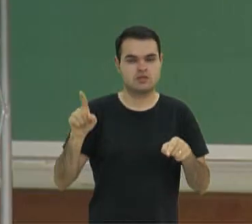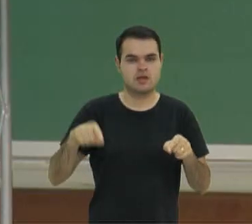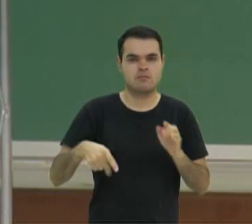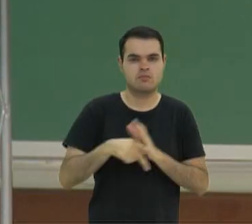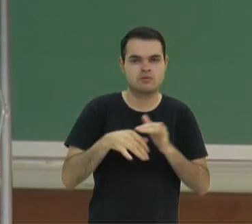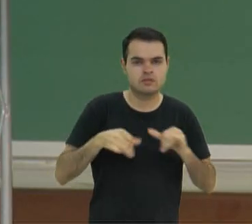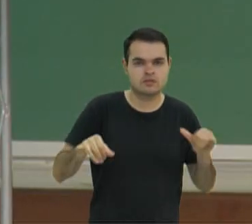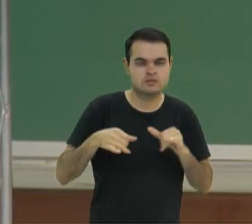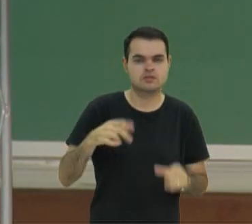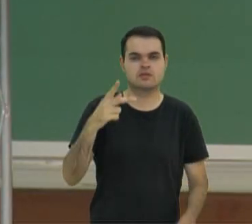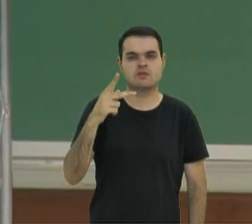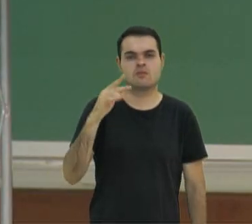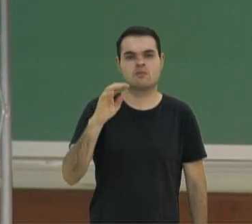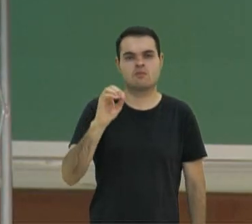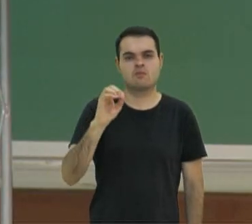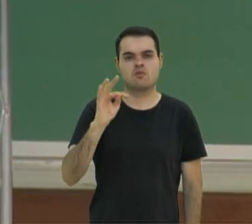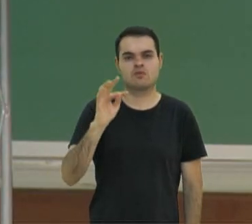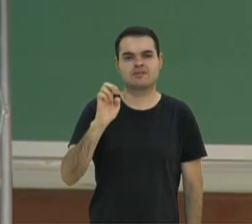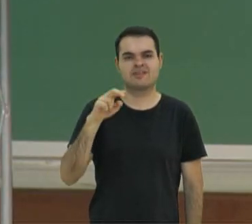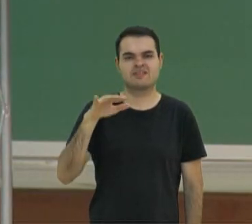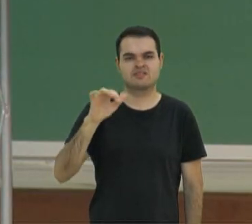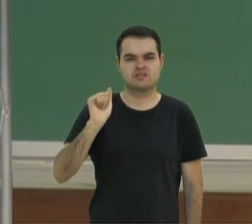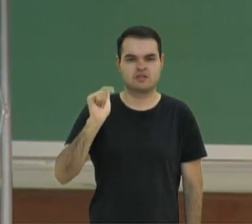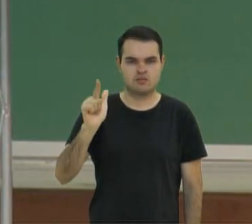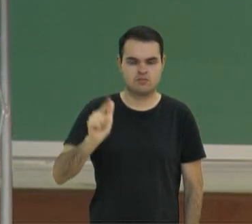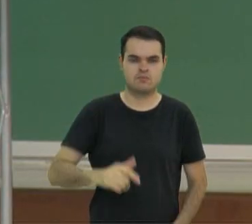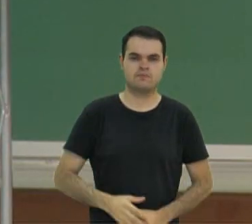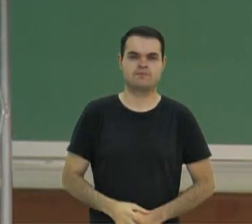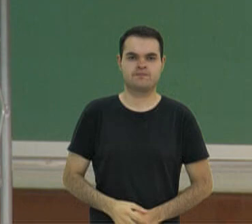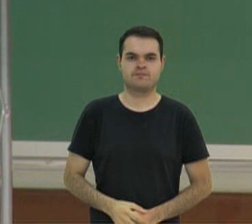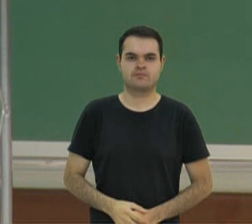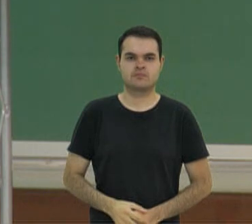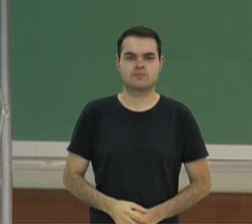podemos, né, para vocês verem como a energia ela é bastante